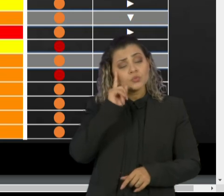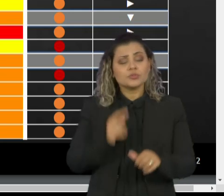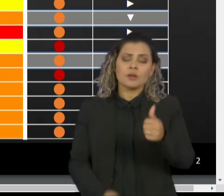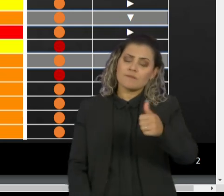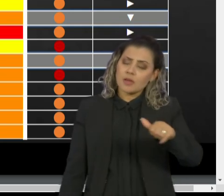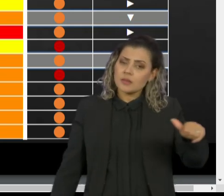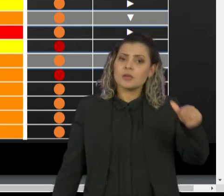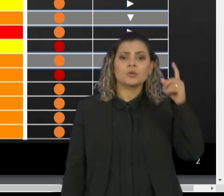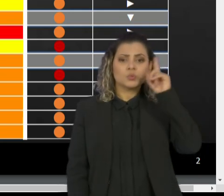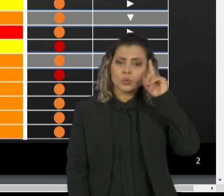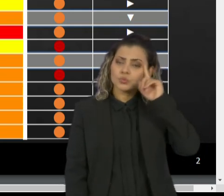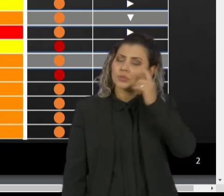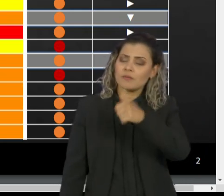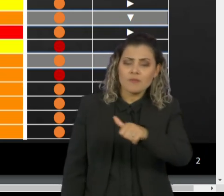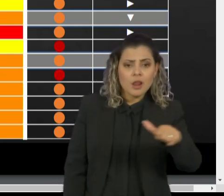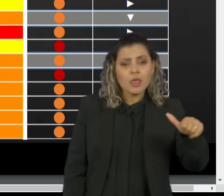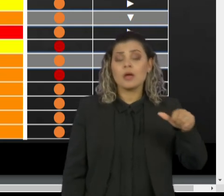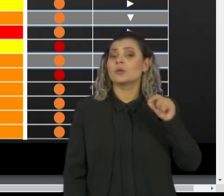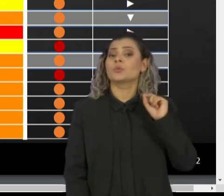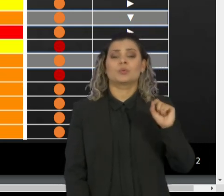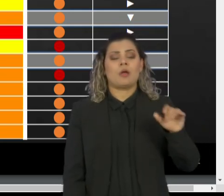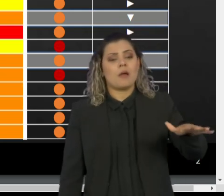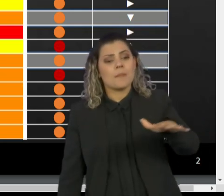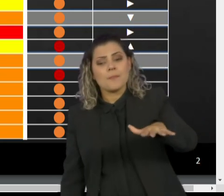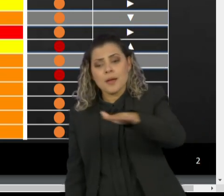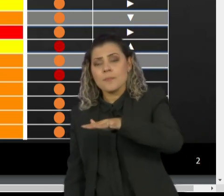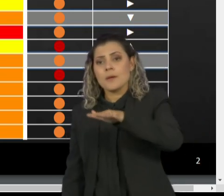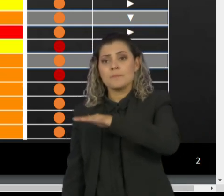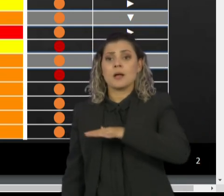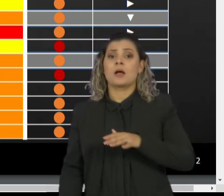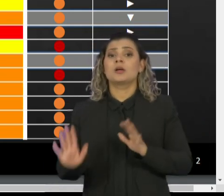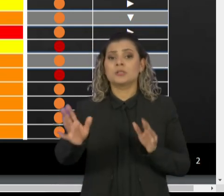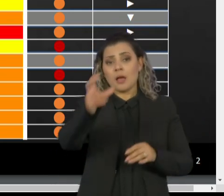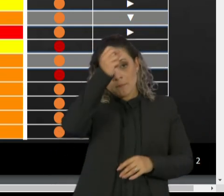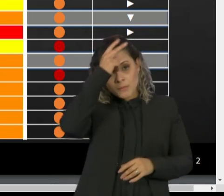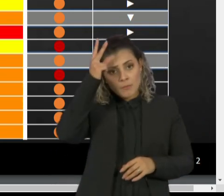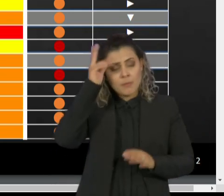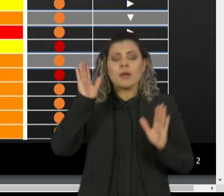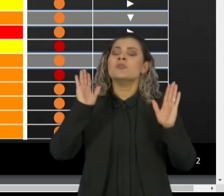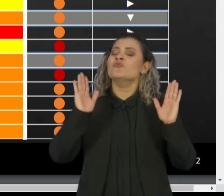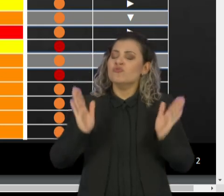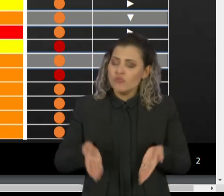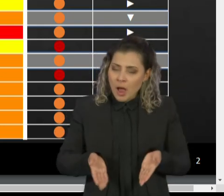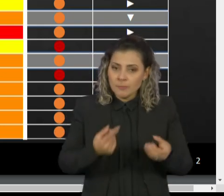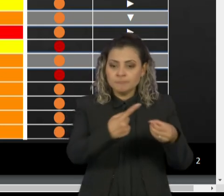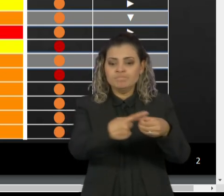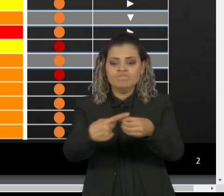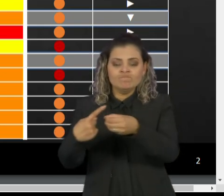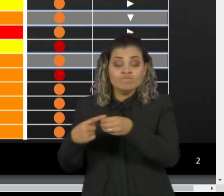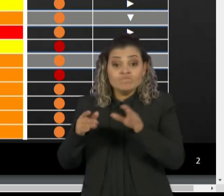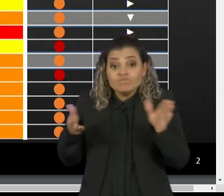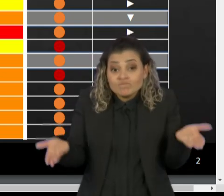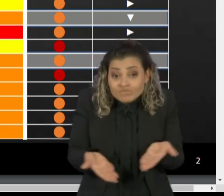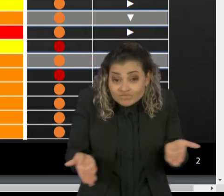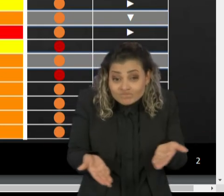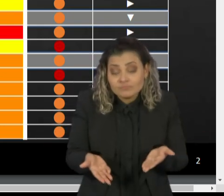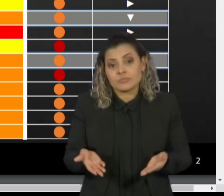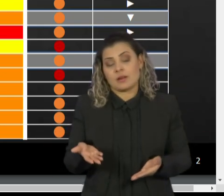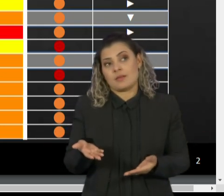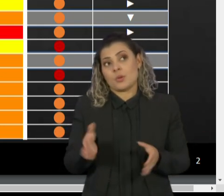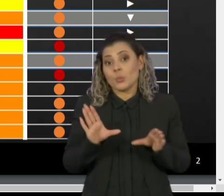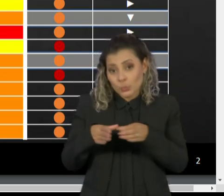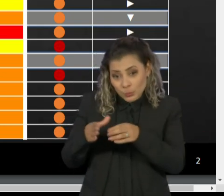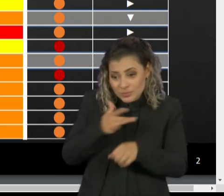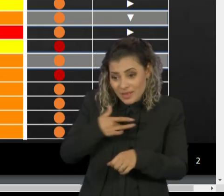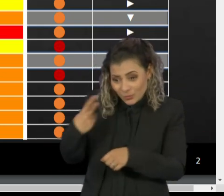diariamente as regiões e os municípios. E agora é a intenção do Comitê